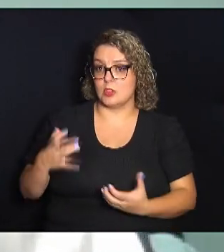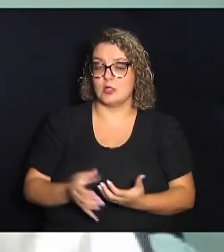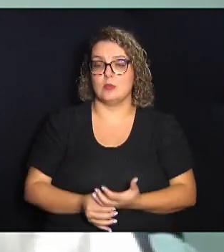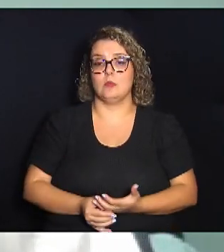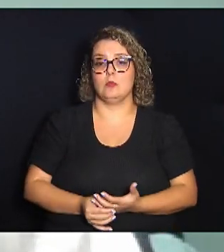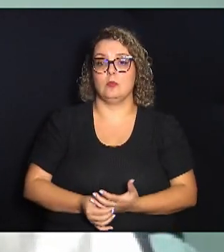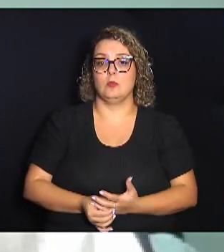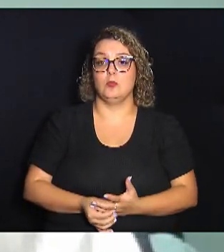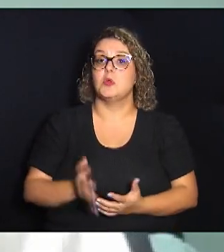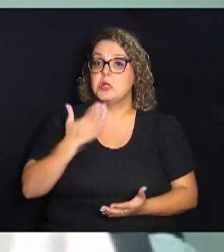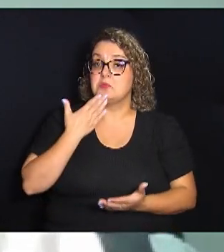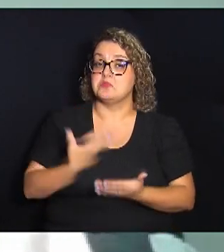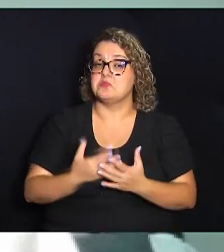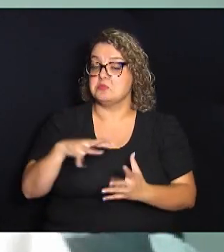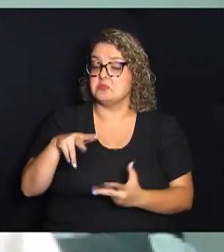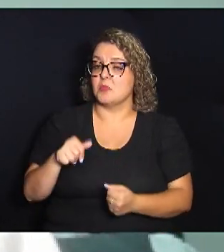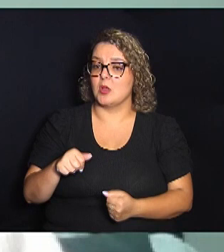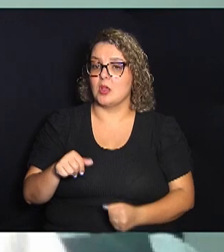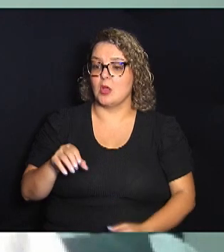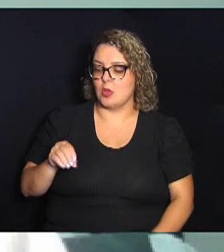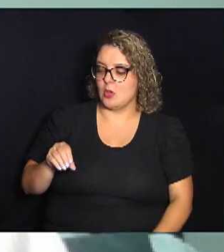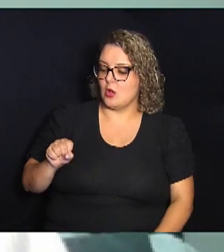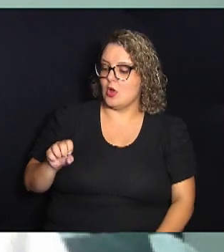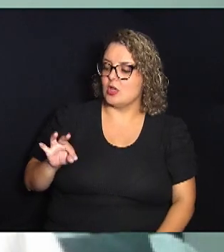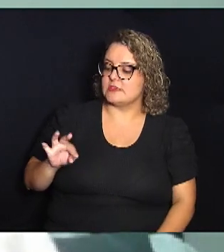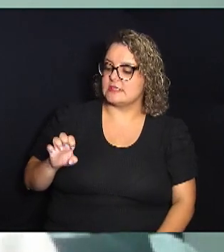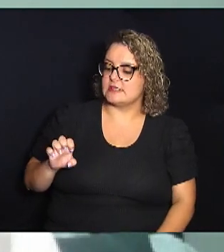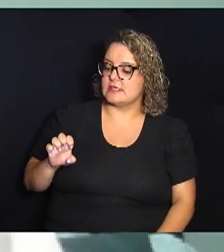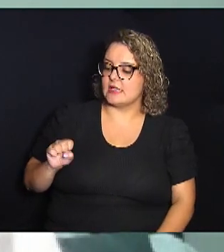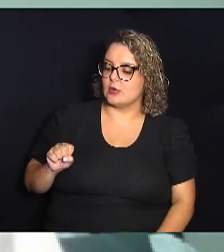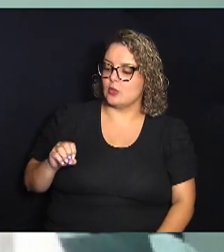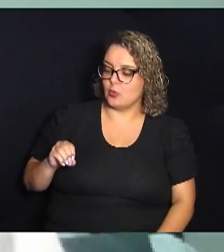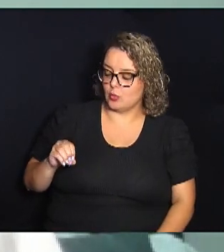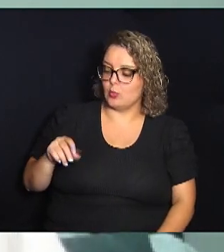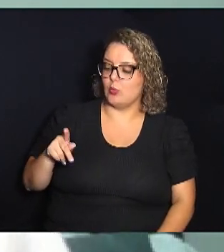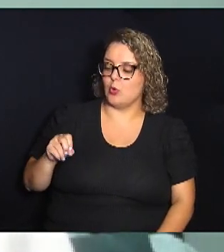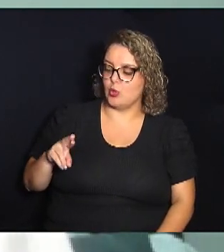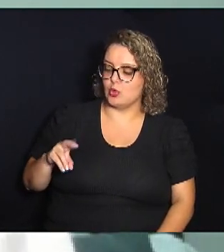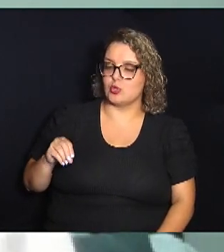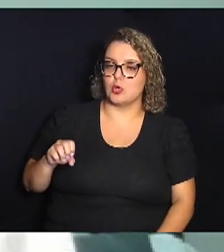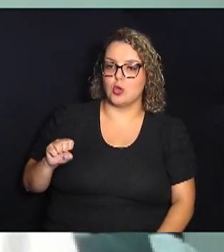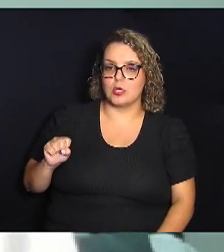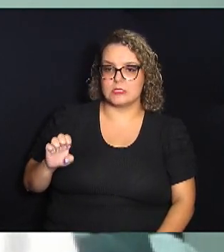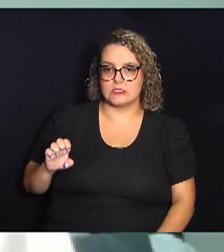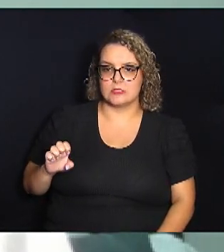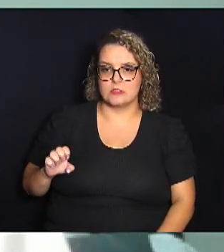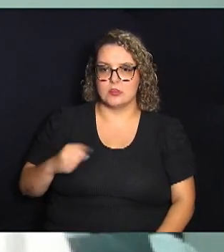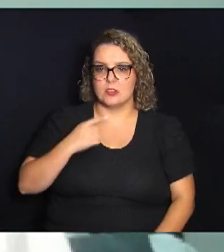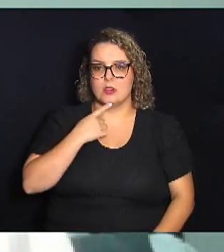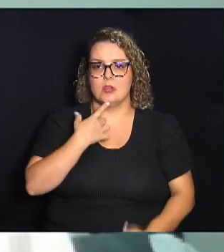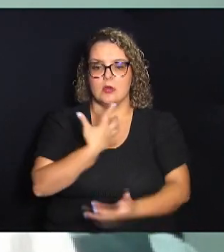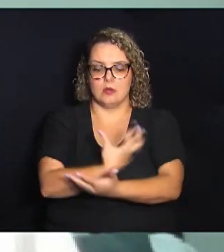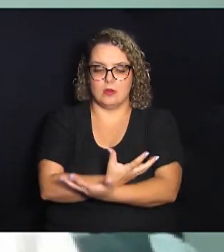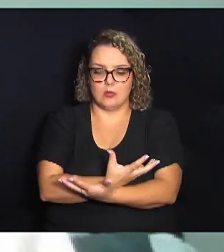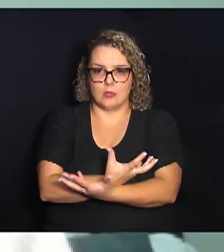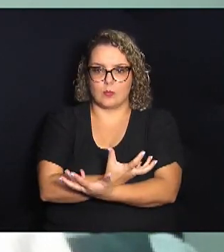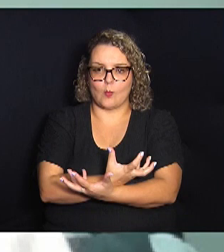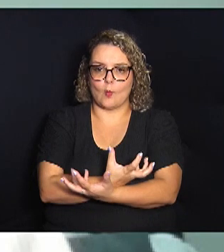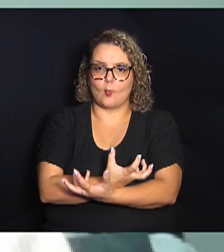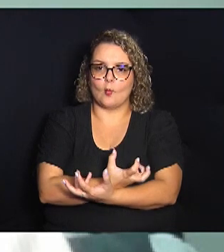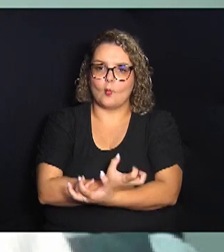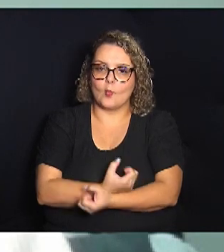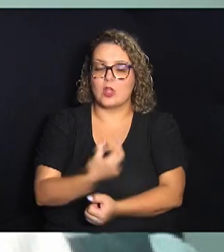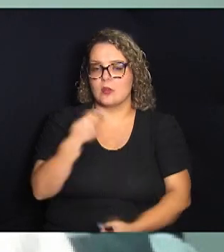incrível que pareça, osteoporose. Osteoporose. A pessoa fala, mas morre de osteoporose? Diretamente não,